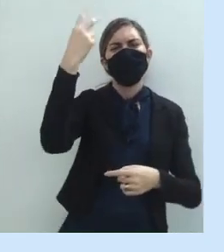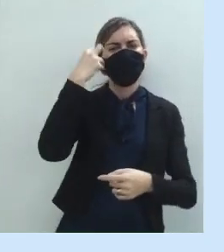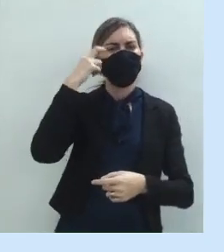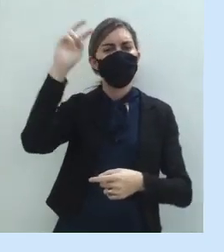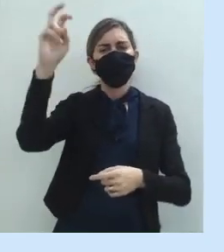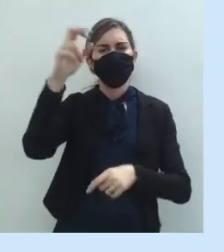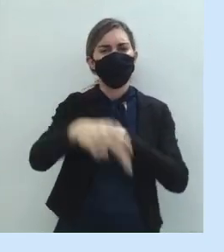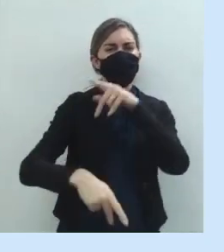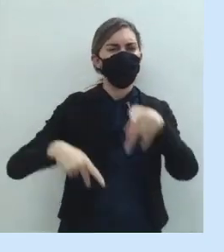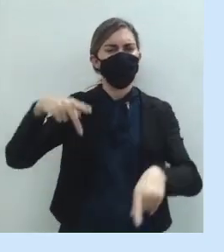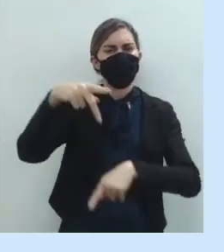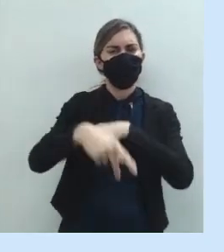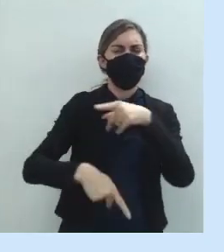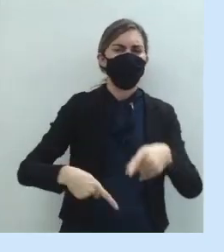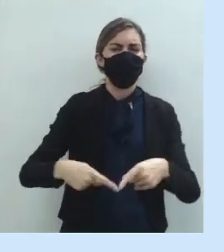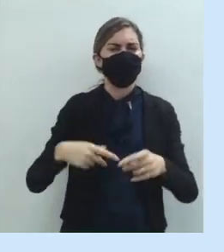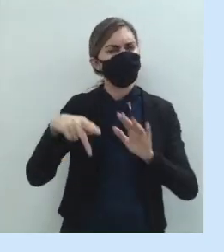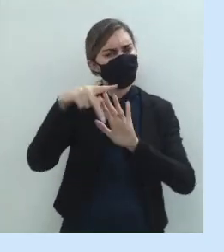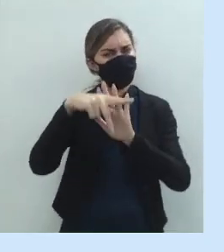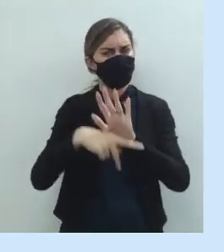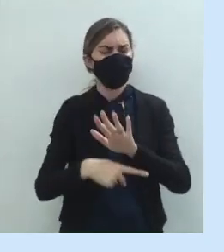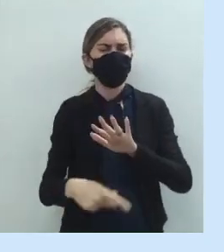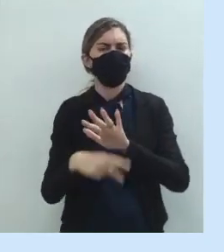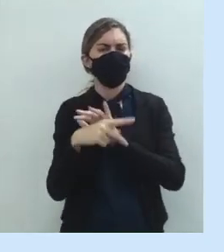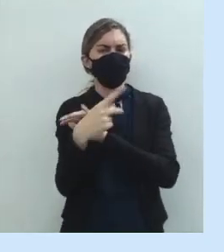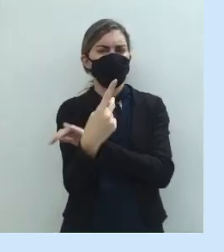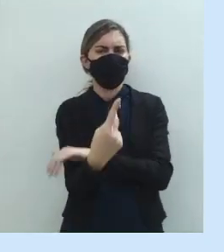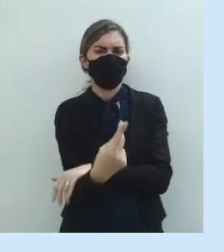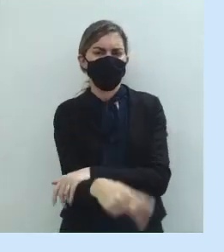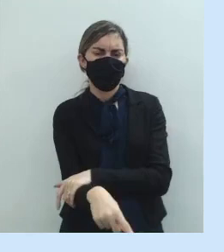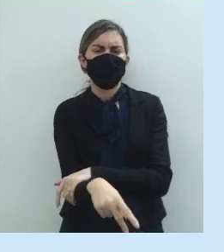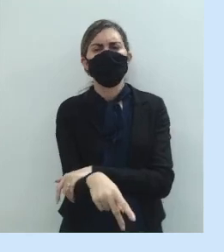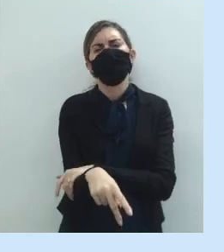cultura popular. Então, o projeto consistia em,